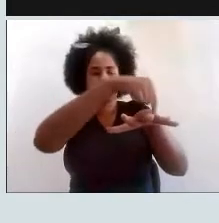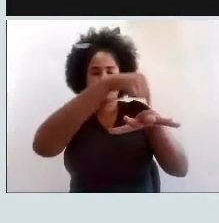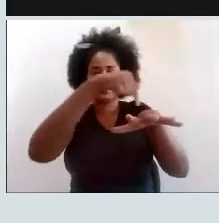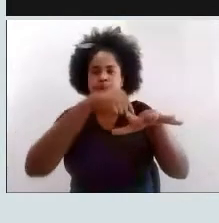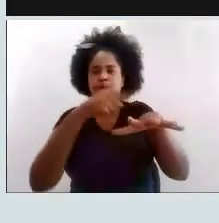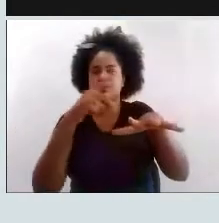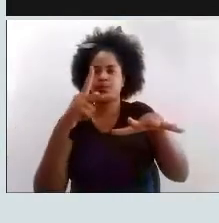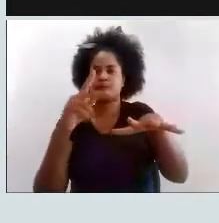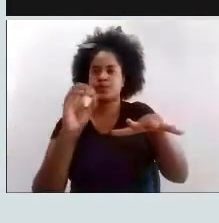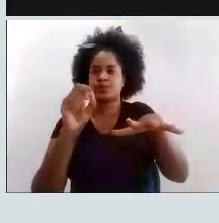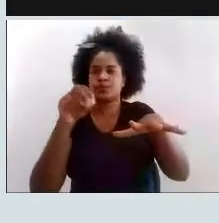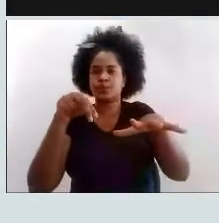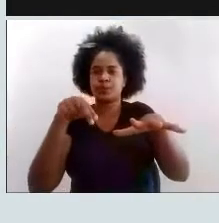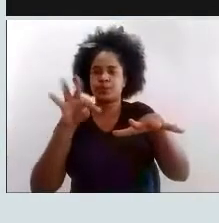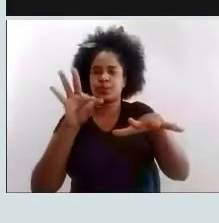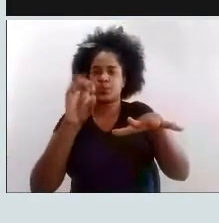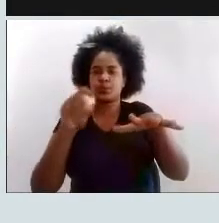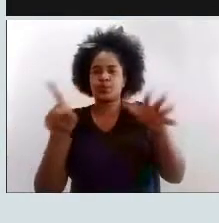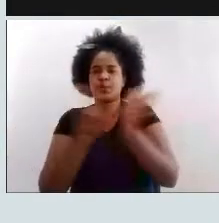ao plano.